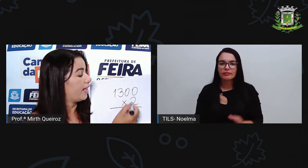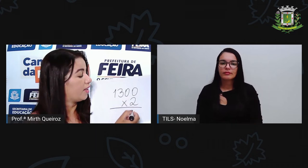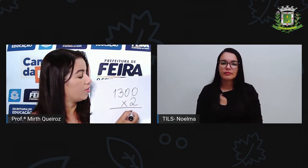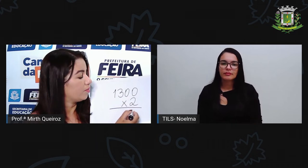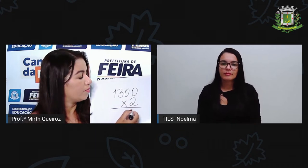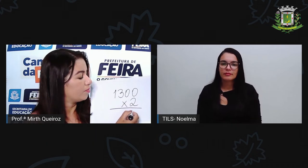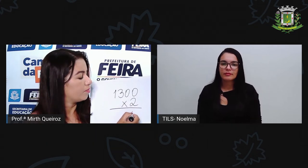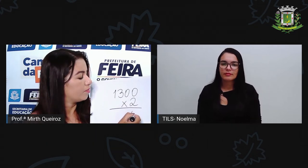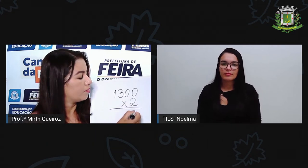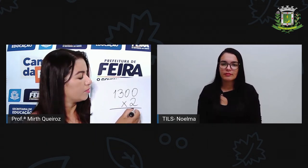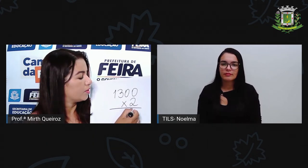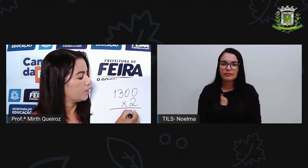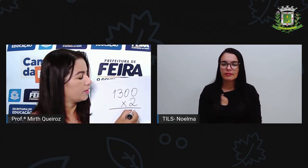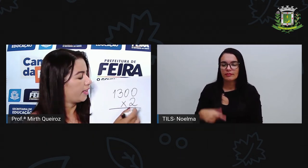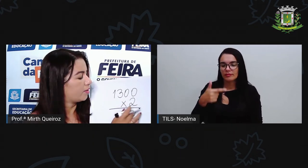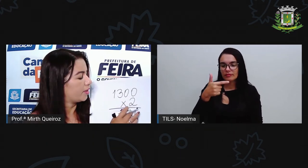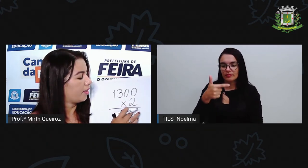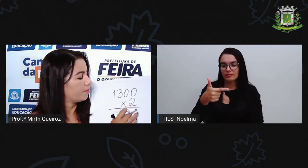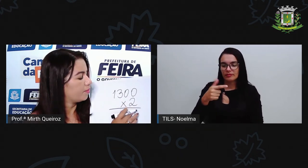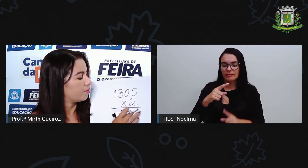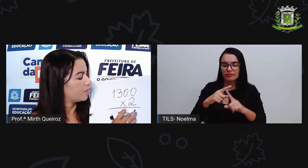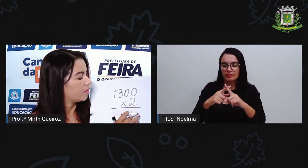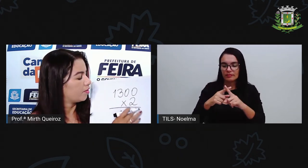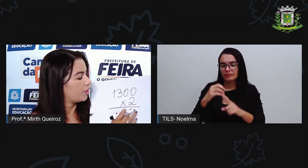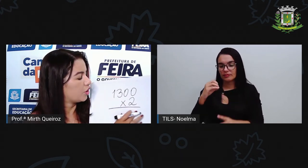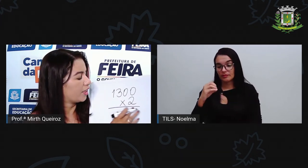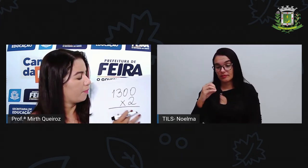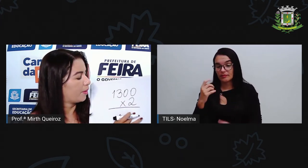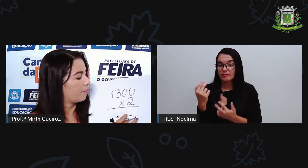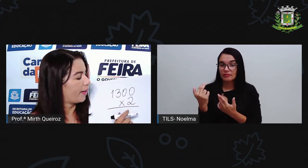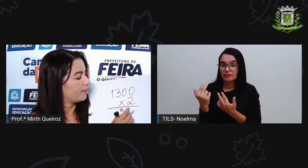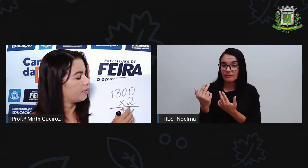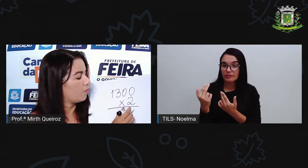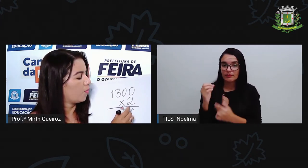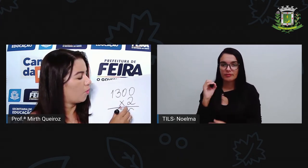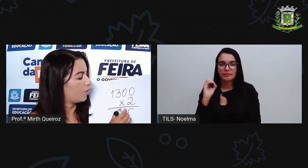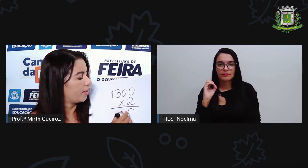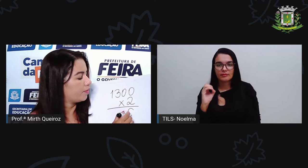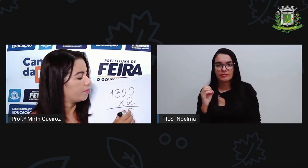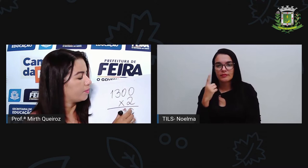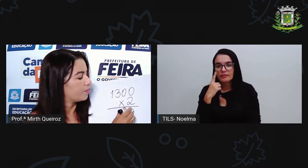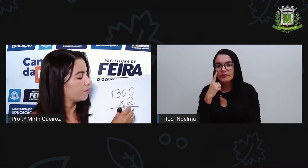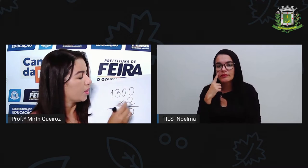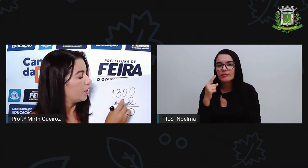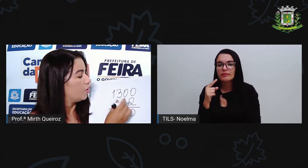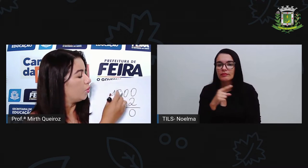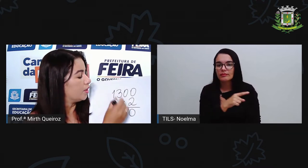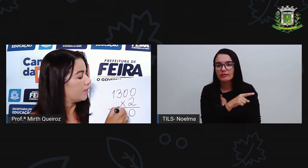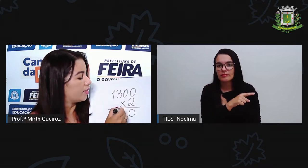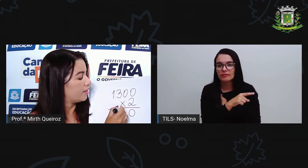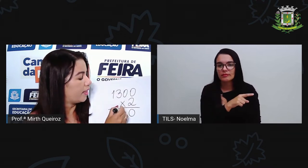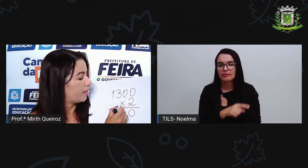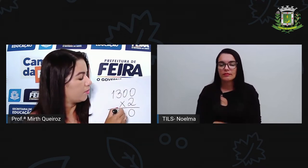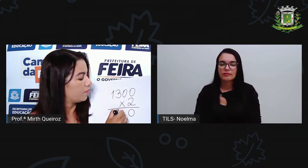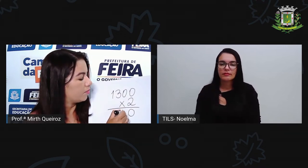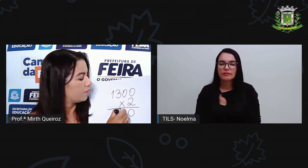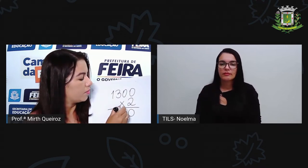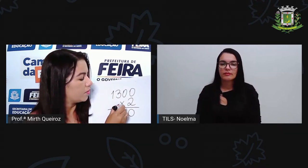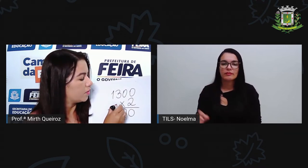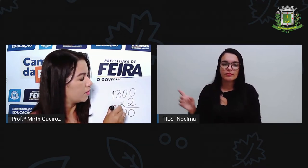vezes 0, 0, né? Fechar aqui para não parecer um O, né? 2 vezes